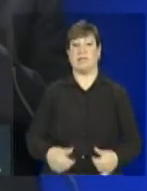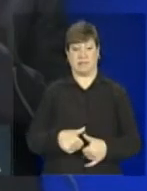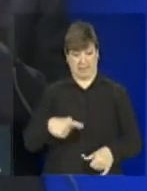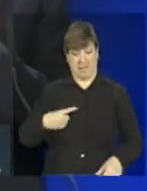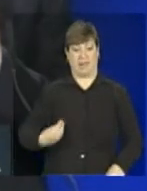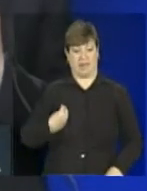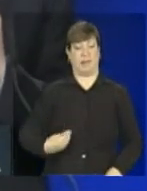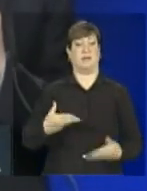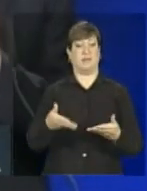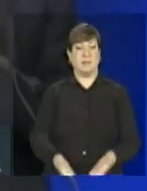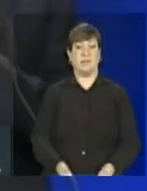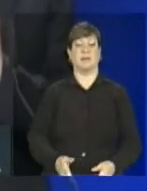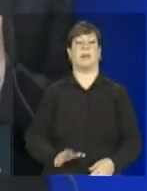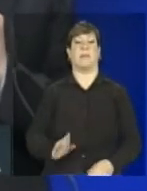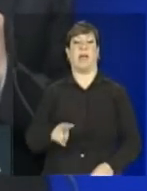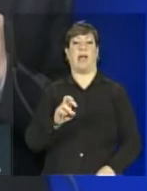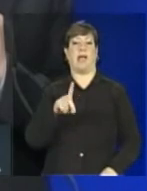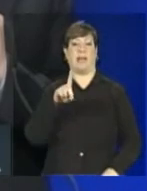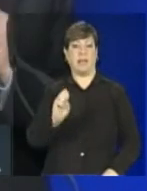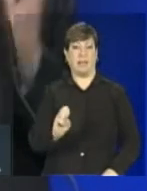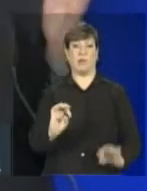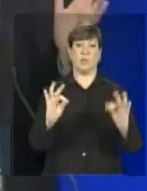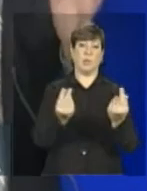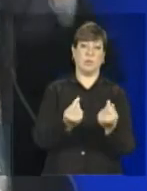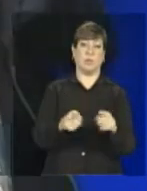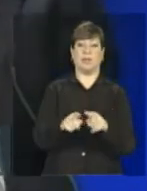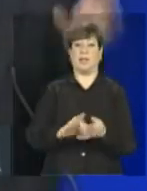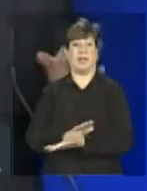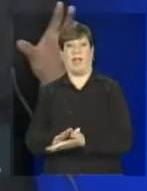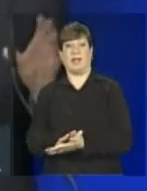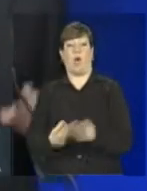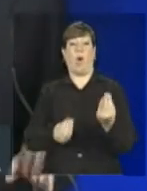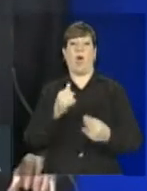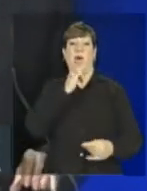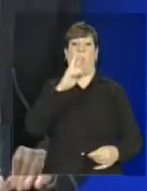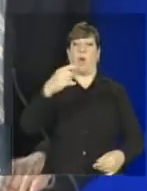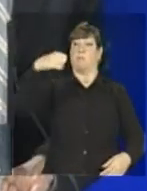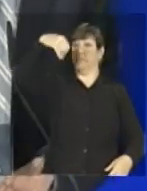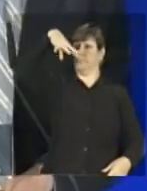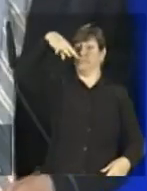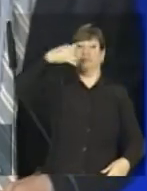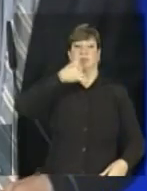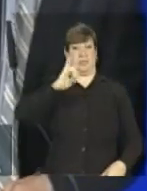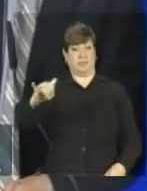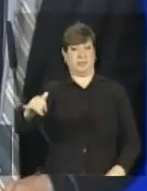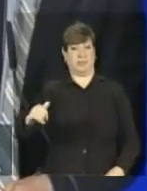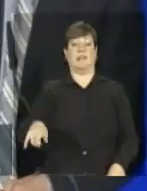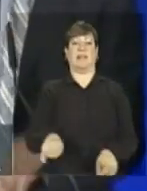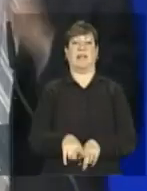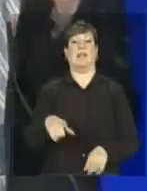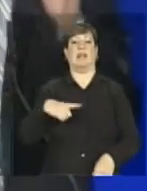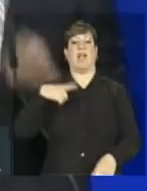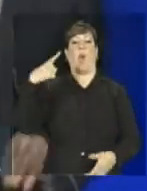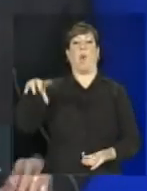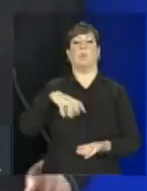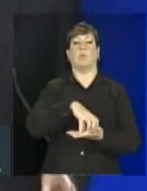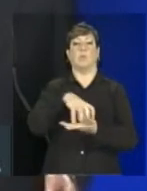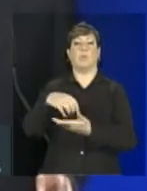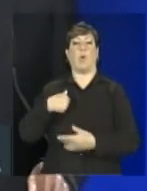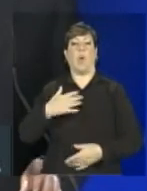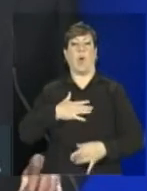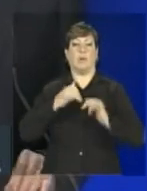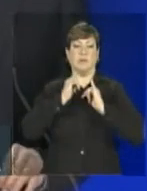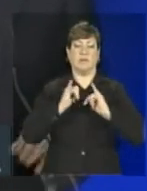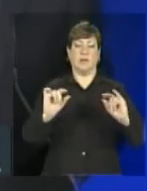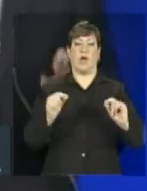presente. A rede será tudo e nada, como a eletricidade. Há outro grupo que gostaria de mencionar,